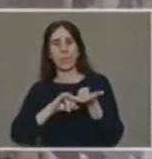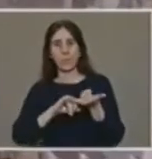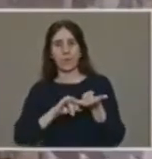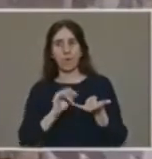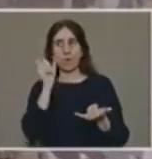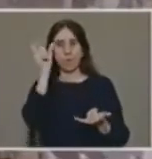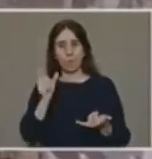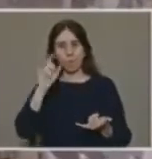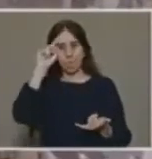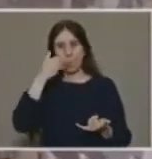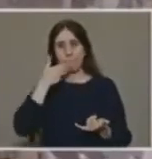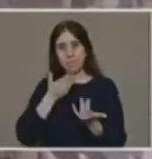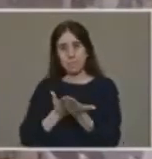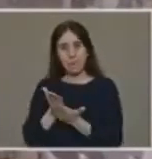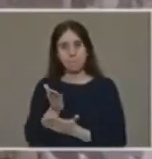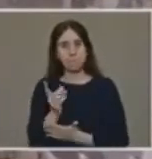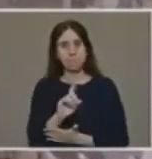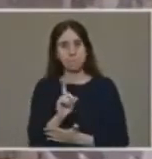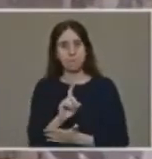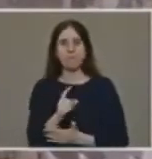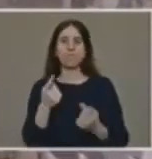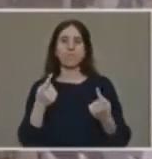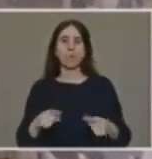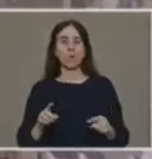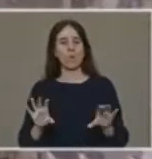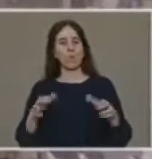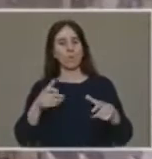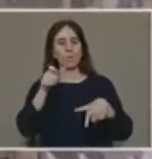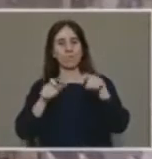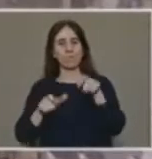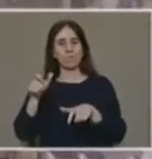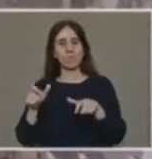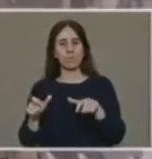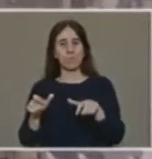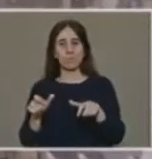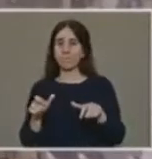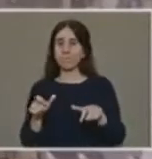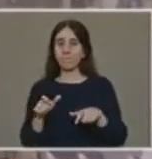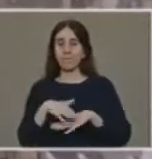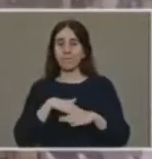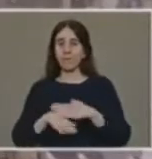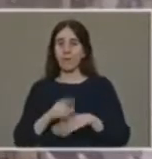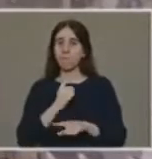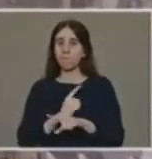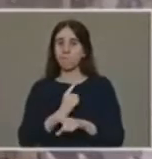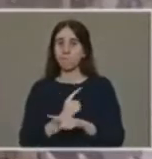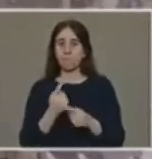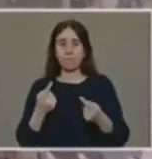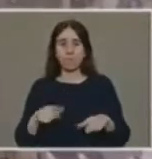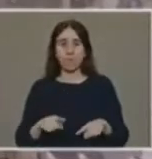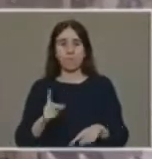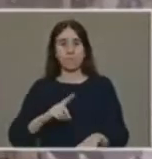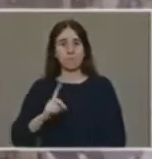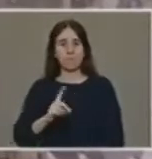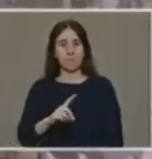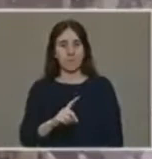seu mestre arrisca-se a ser um grupo de pessoas que apenas repetem rituais.